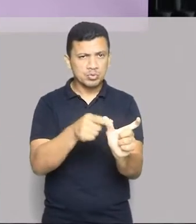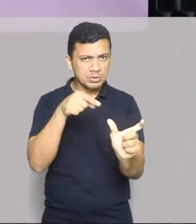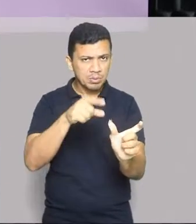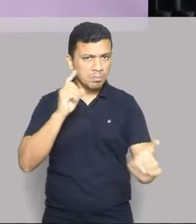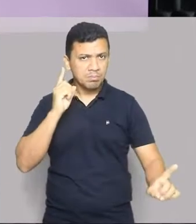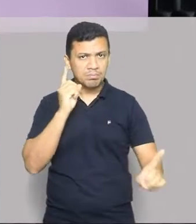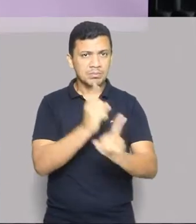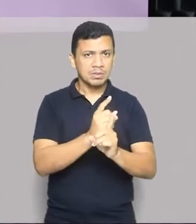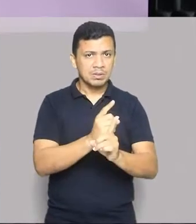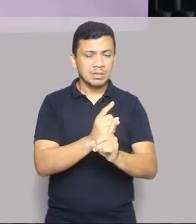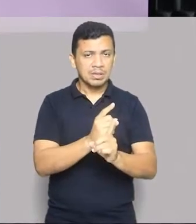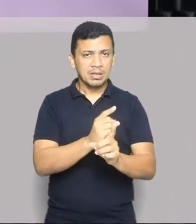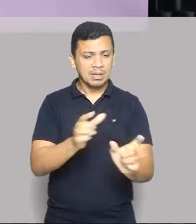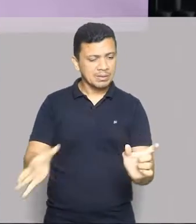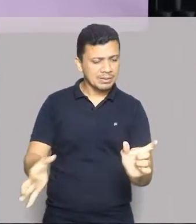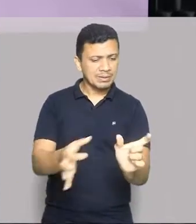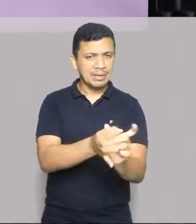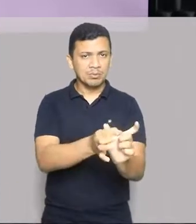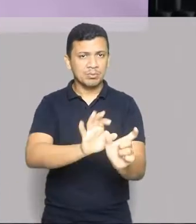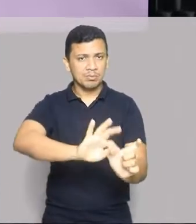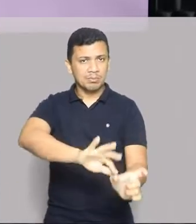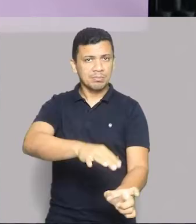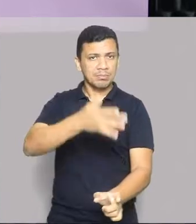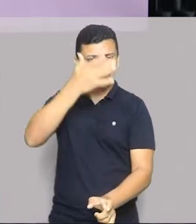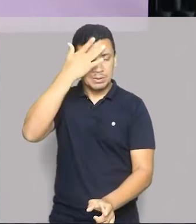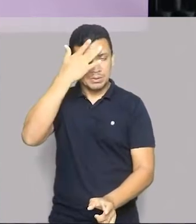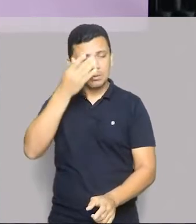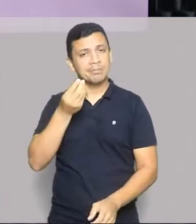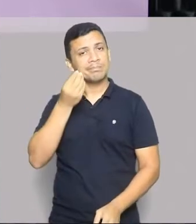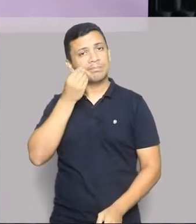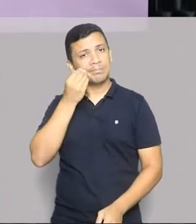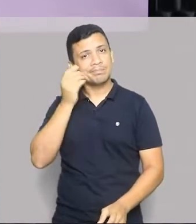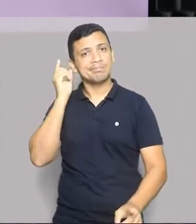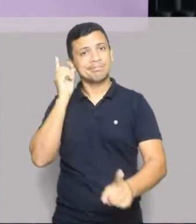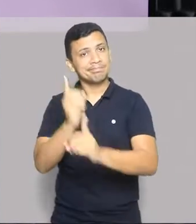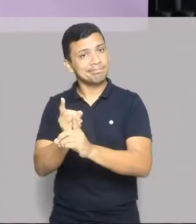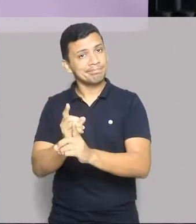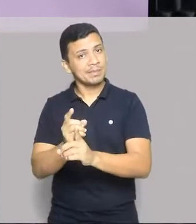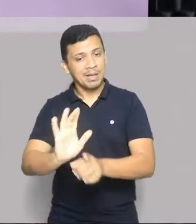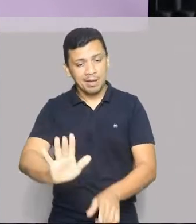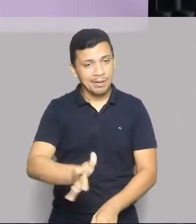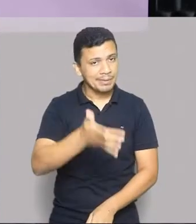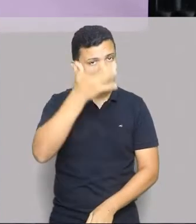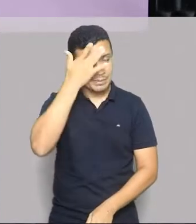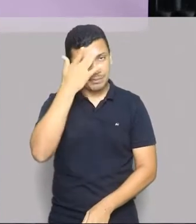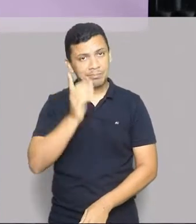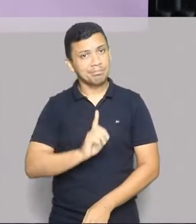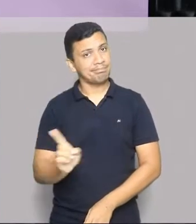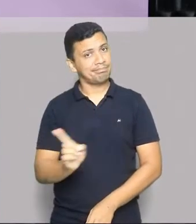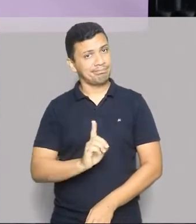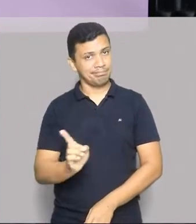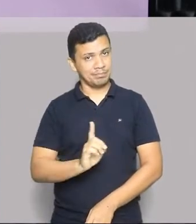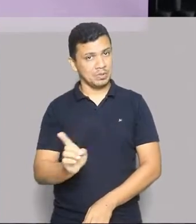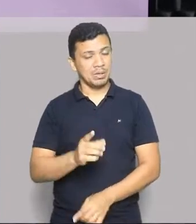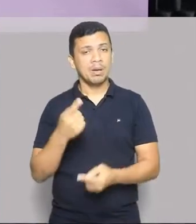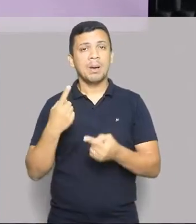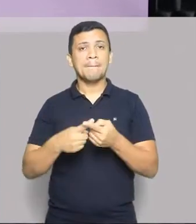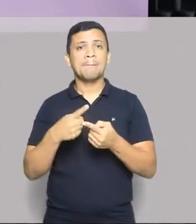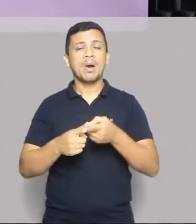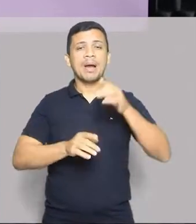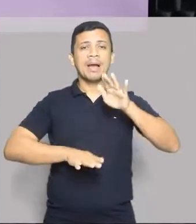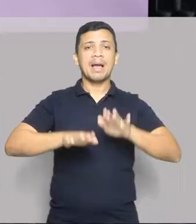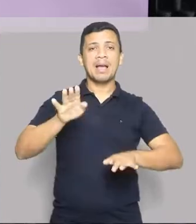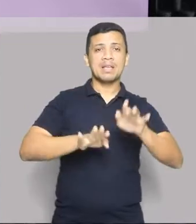que decora conjunção para tentar identificar as orações. Isso é muito perigoso. Por quê? Porque às vezes o conectivo,